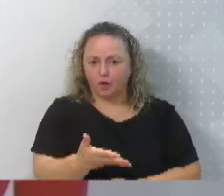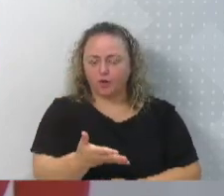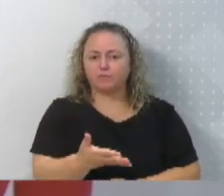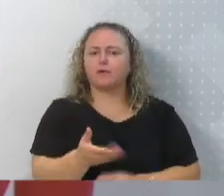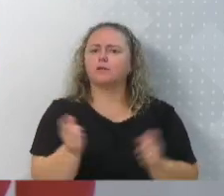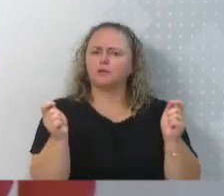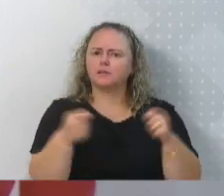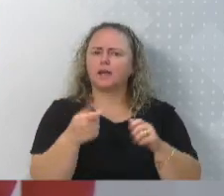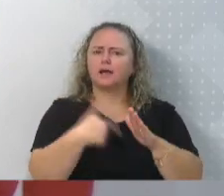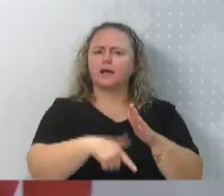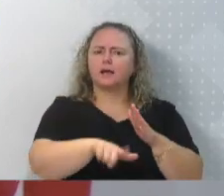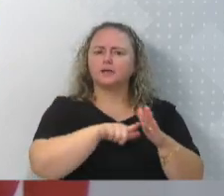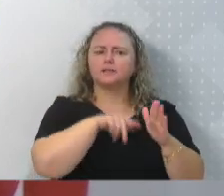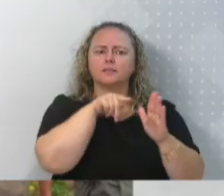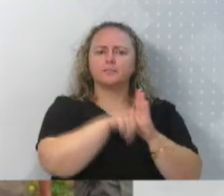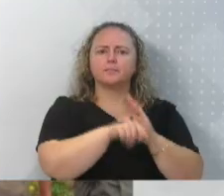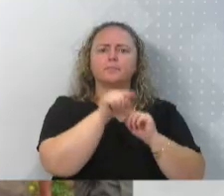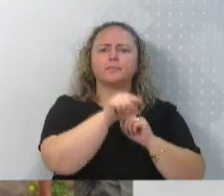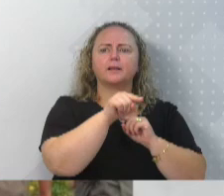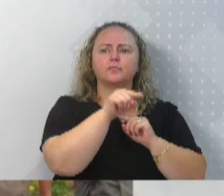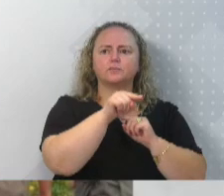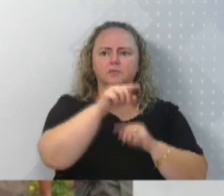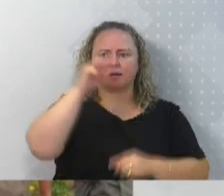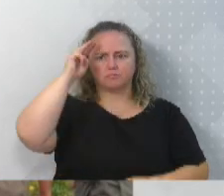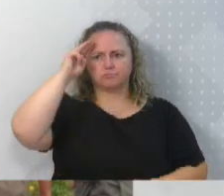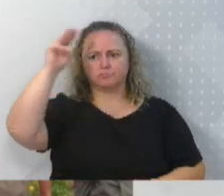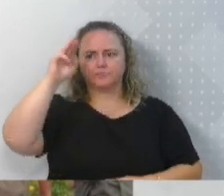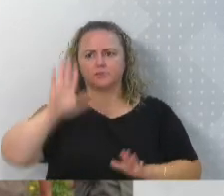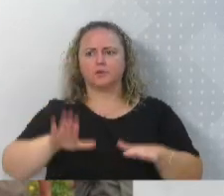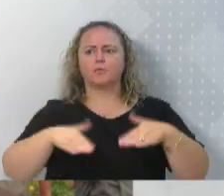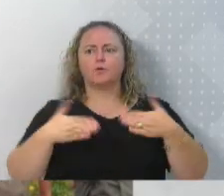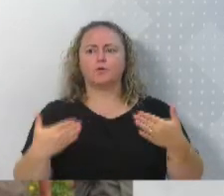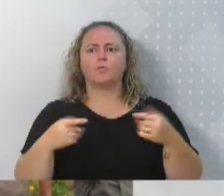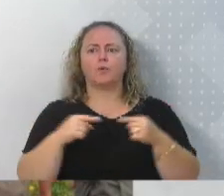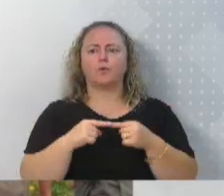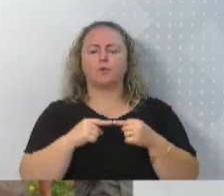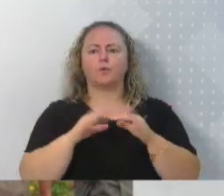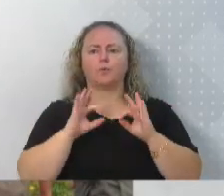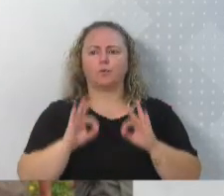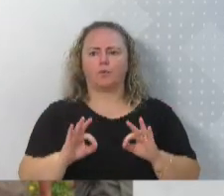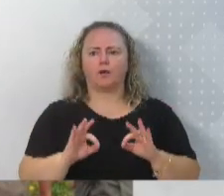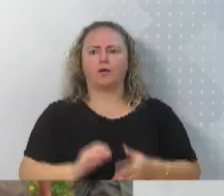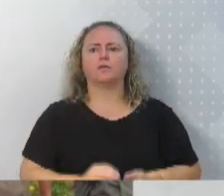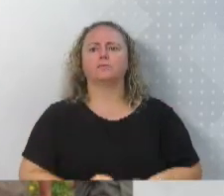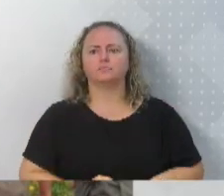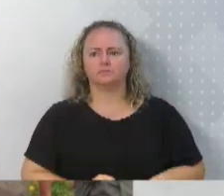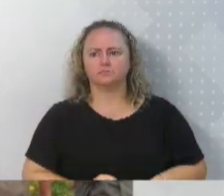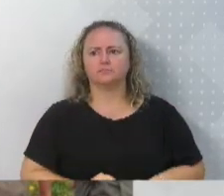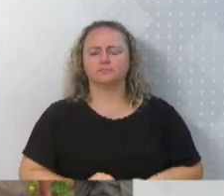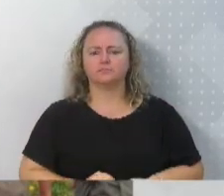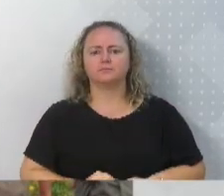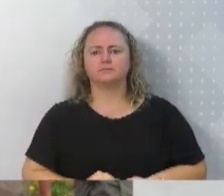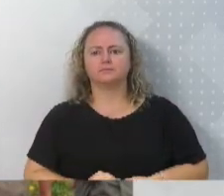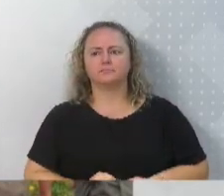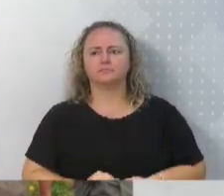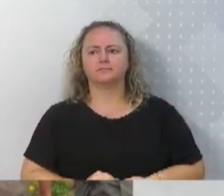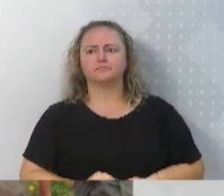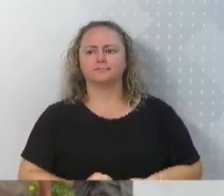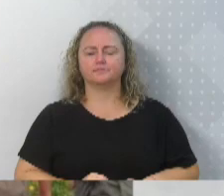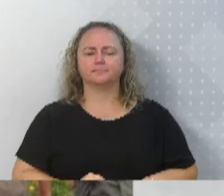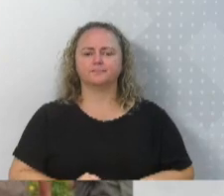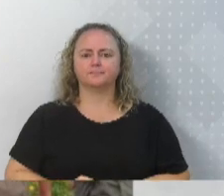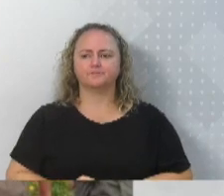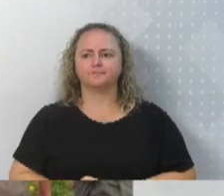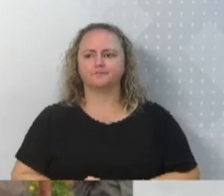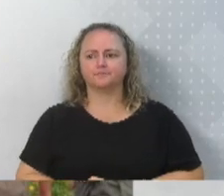consultar o exército também para saber qual é a qualidade específica né pretendida lá pelos pelo exército e